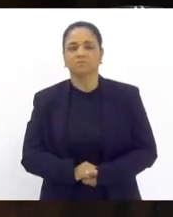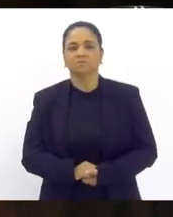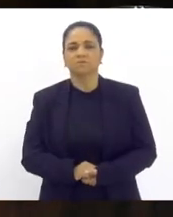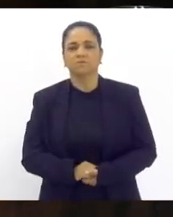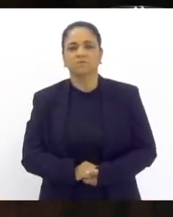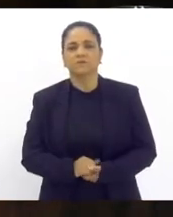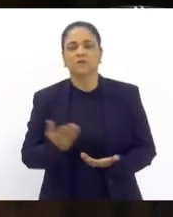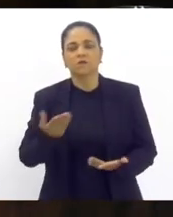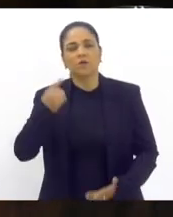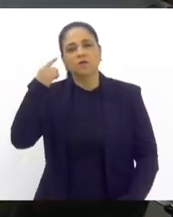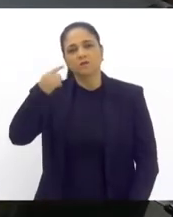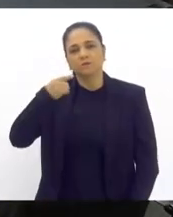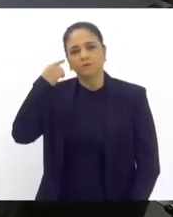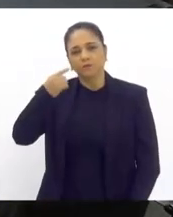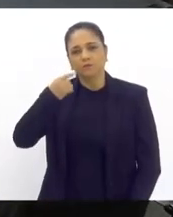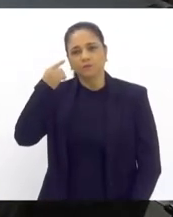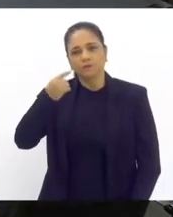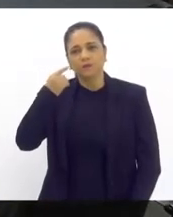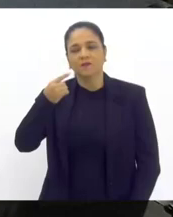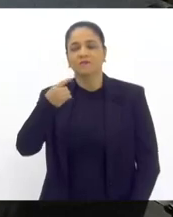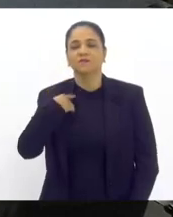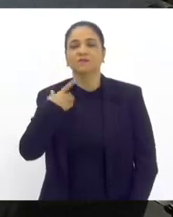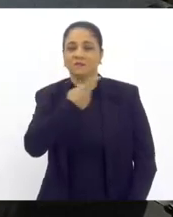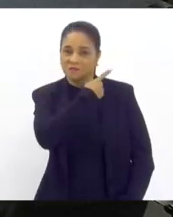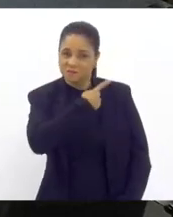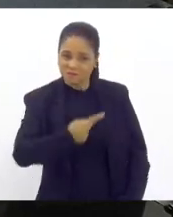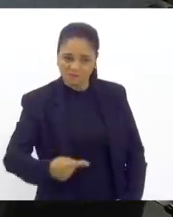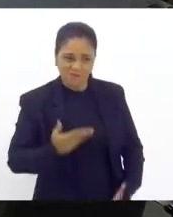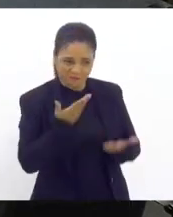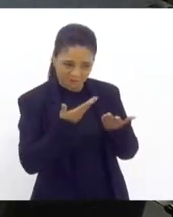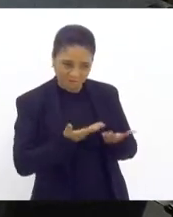Vamos lá, deputado. Senhora presidente,